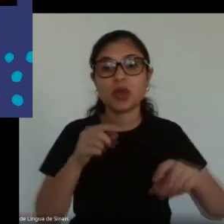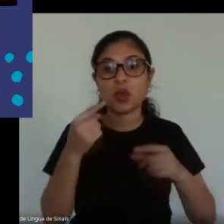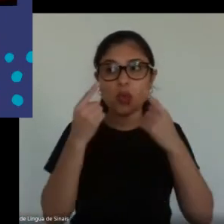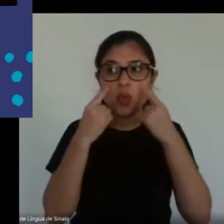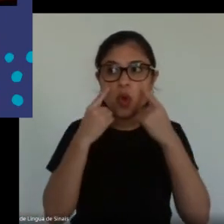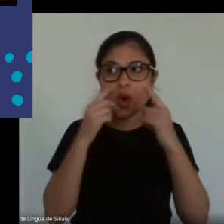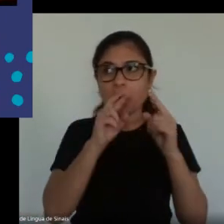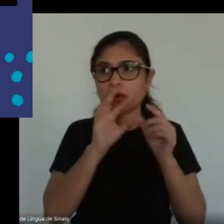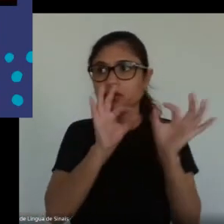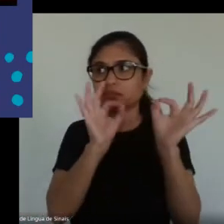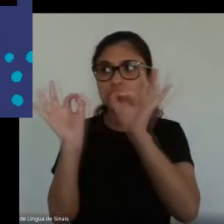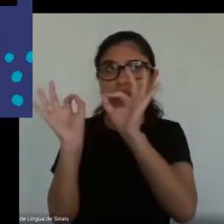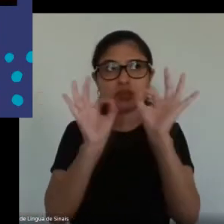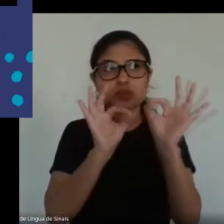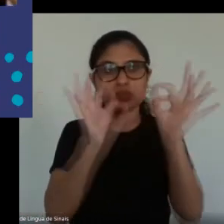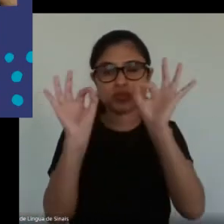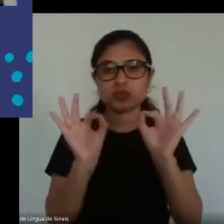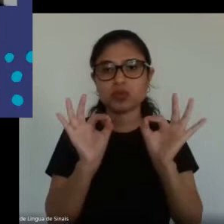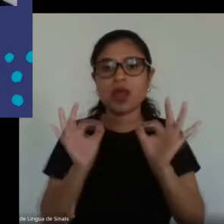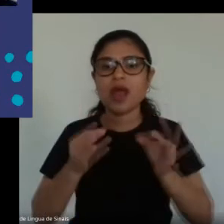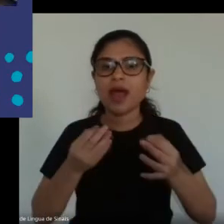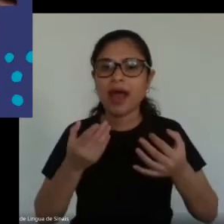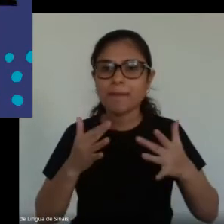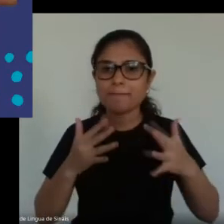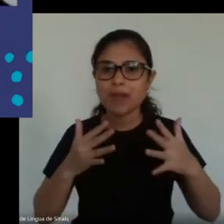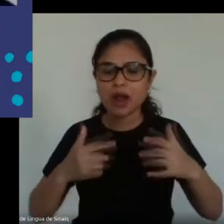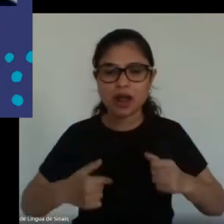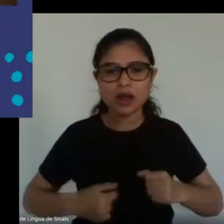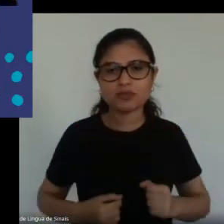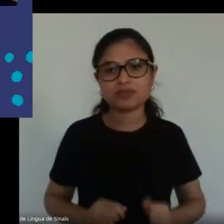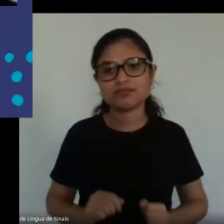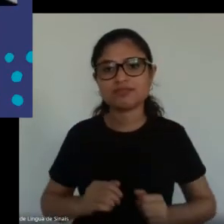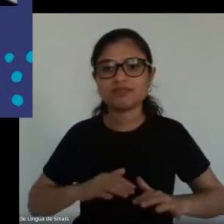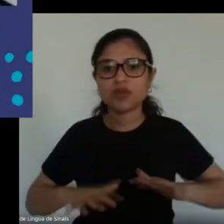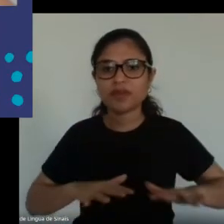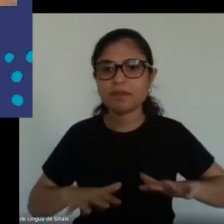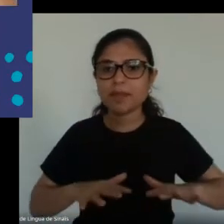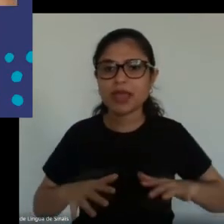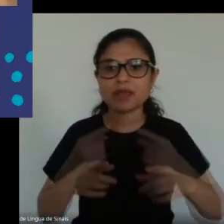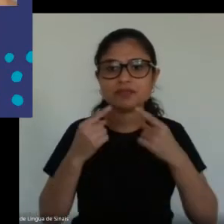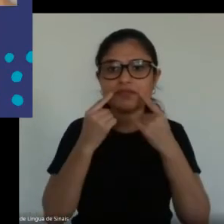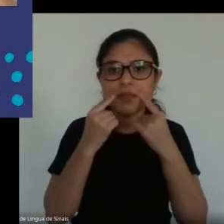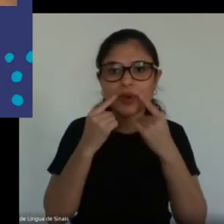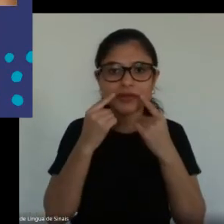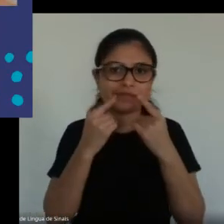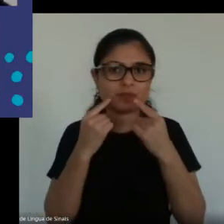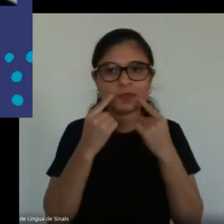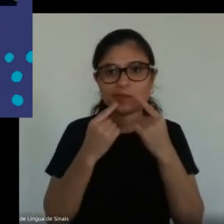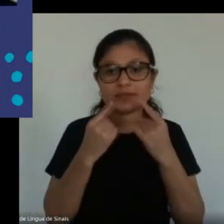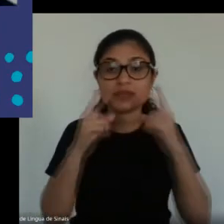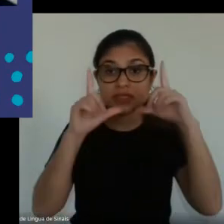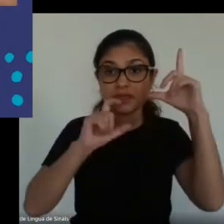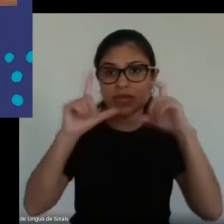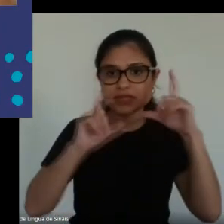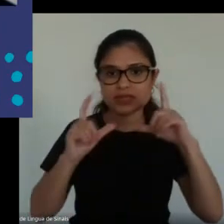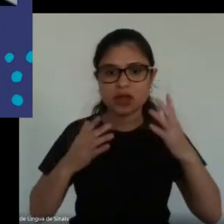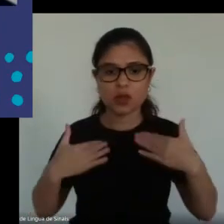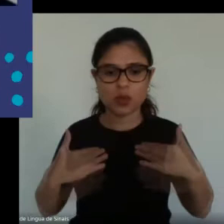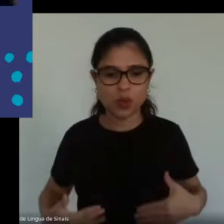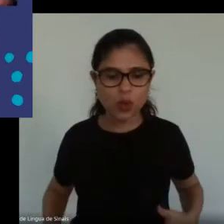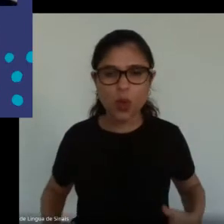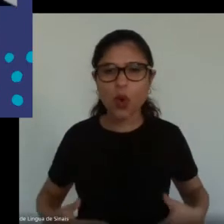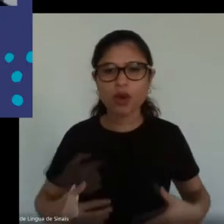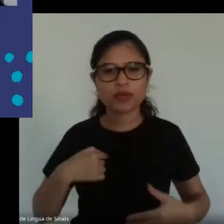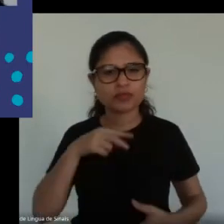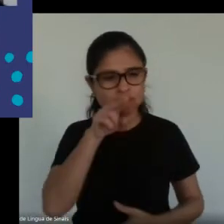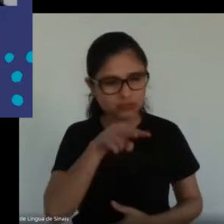faz com os olhos, o movimento que ela faz com a boca, com a mão, né? Todas essas leituras, a relação mesmo,